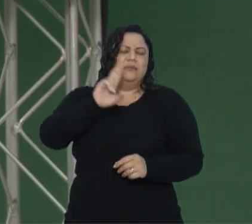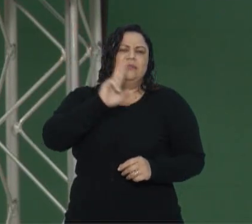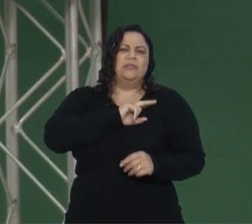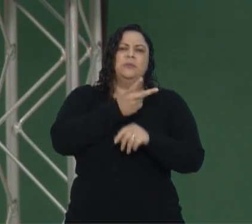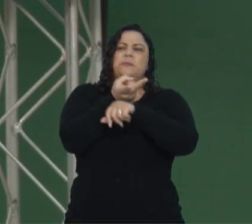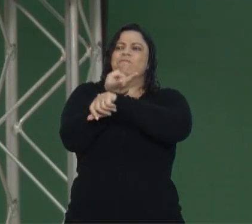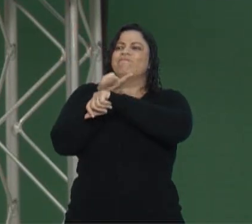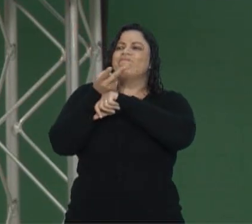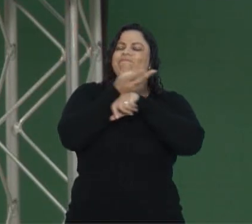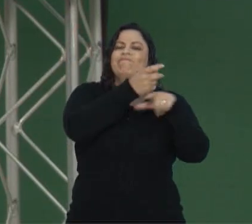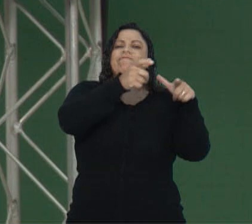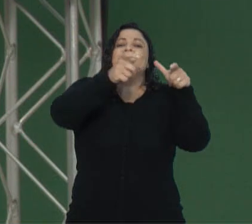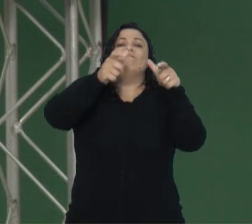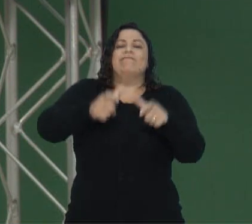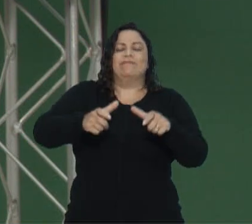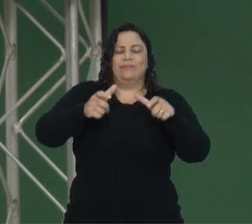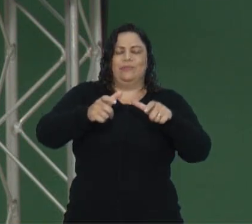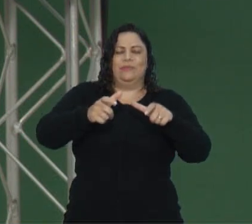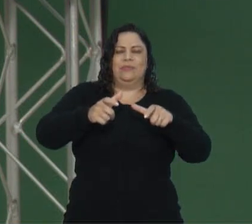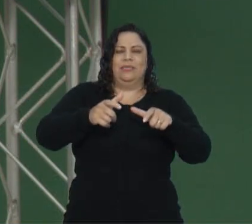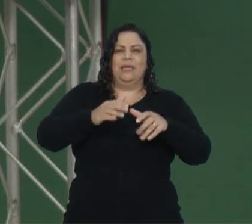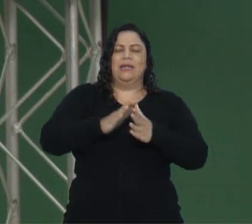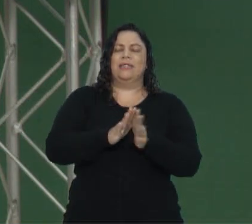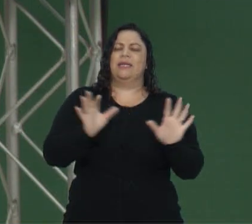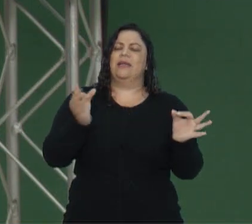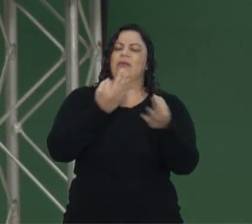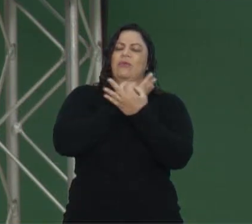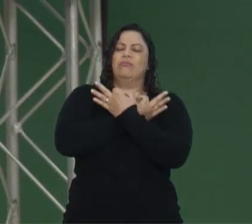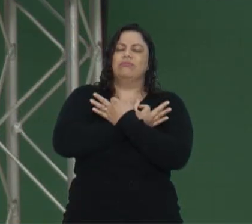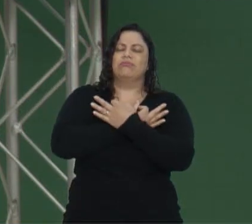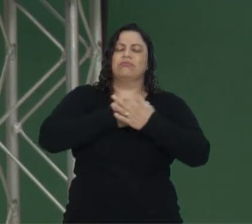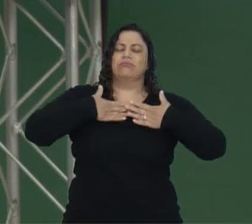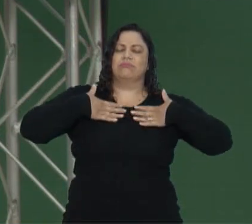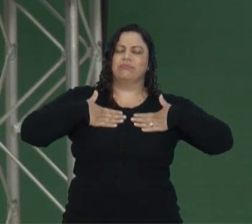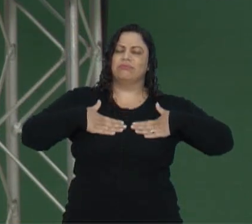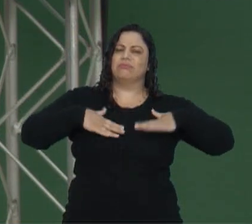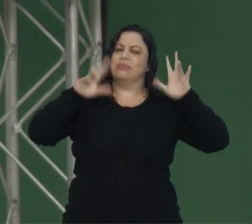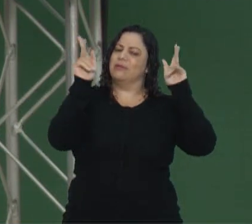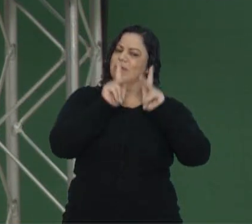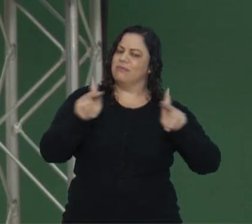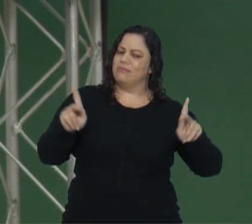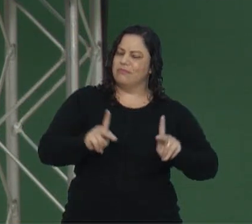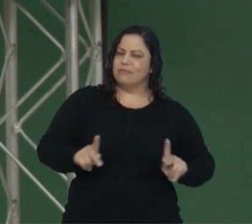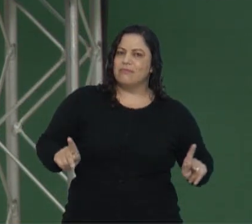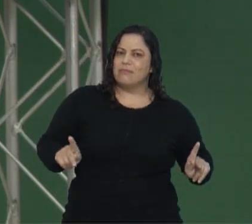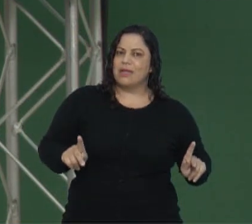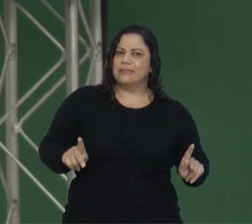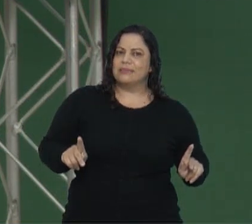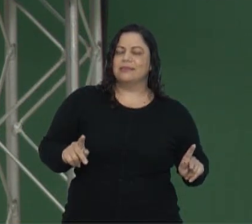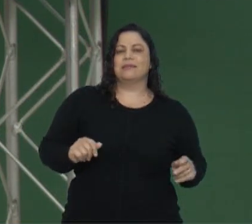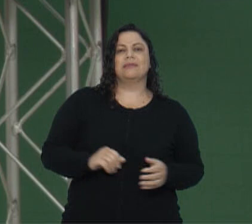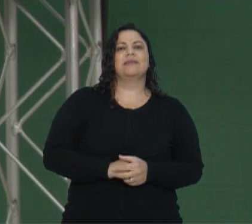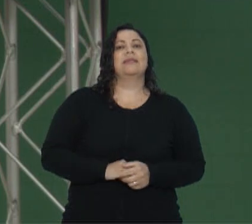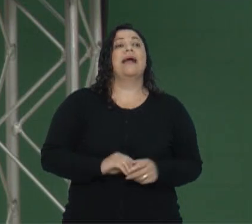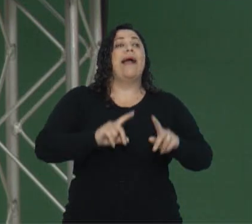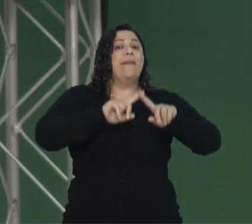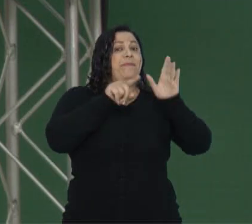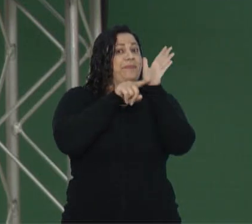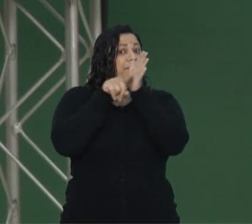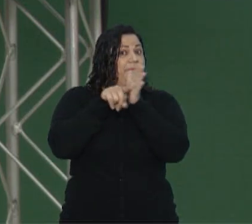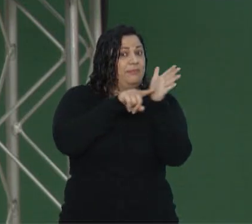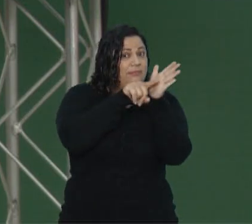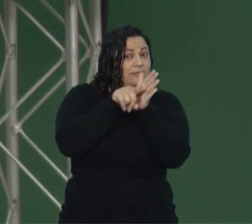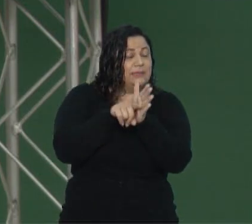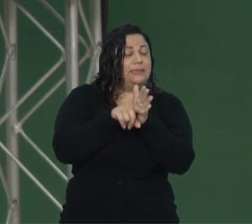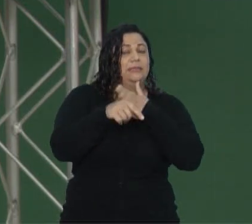lugares aí, desse eu maior, de se encontrar aí nesse lugar. No entanto, o estudioso, ele traz